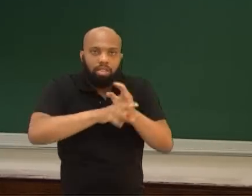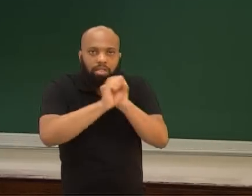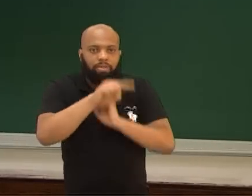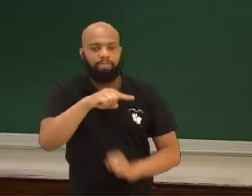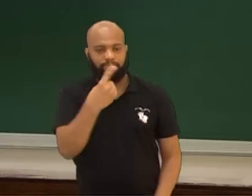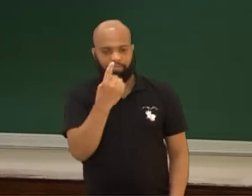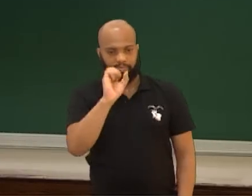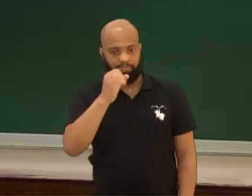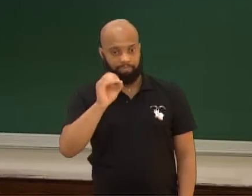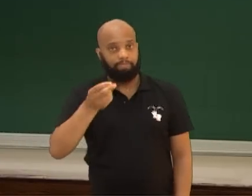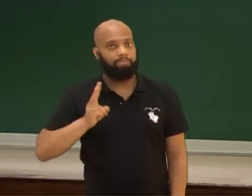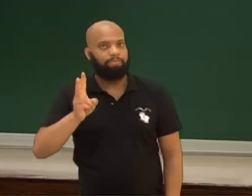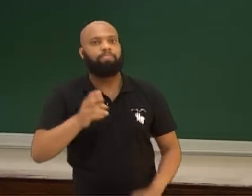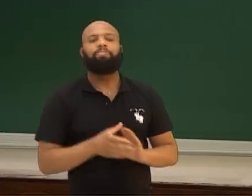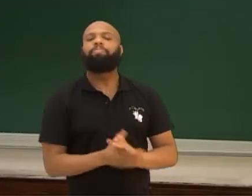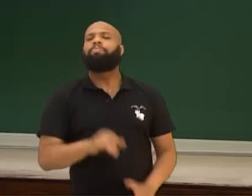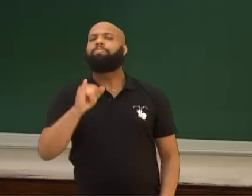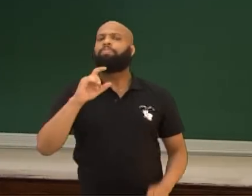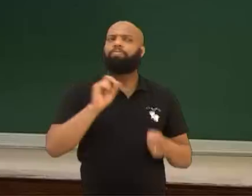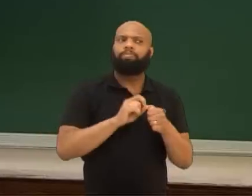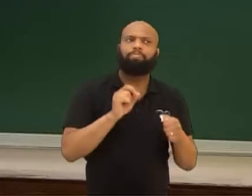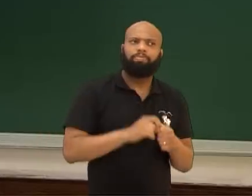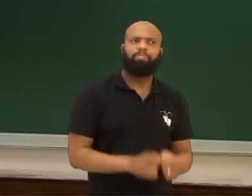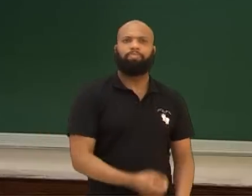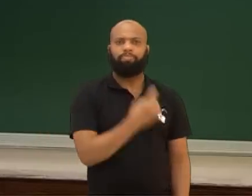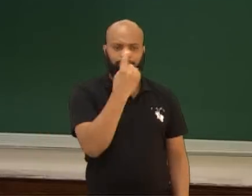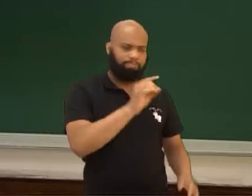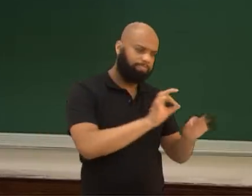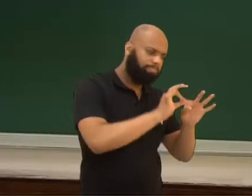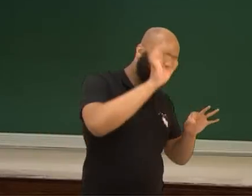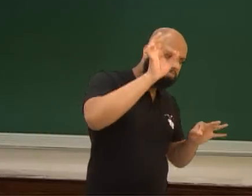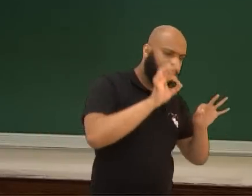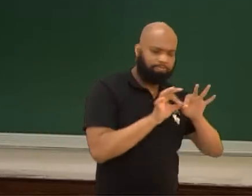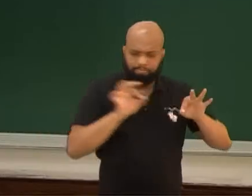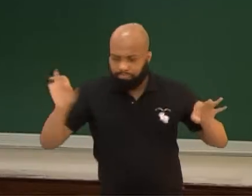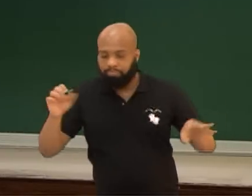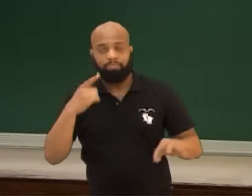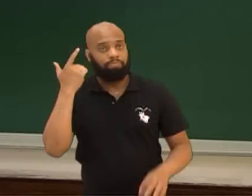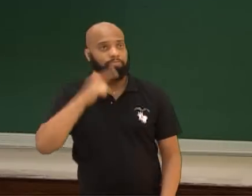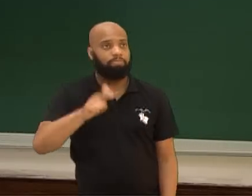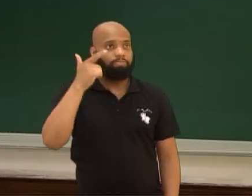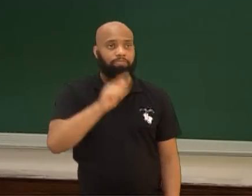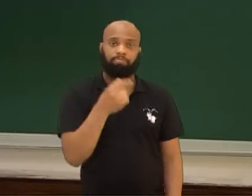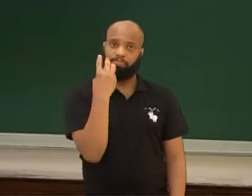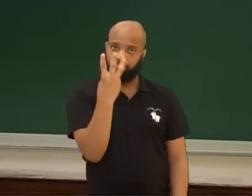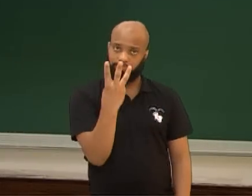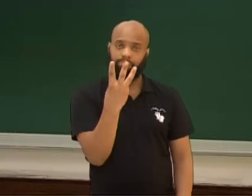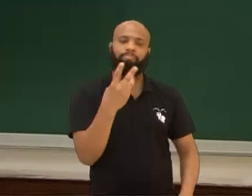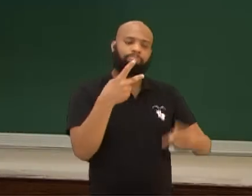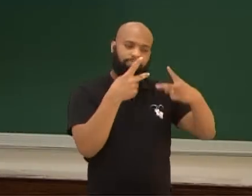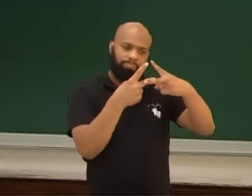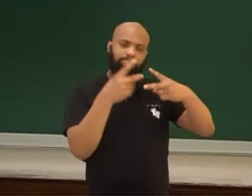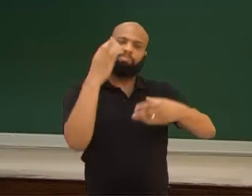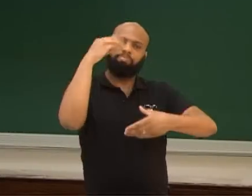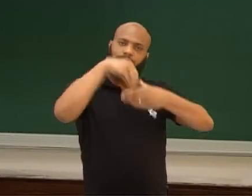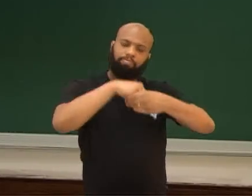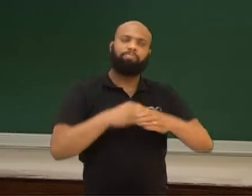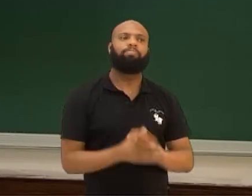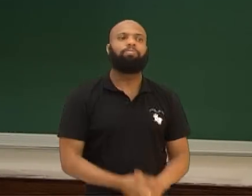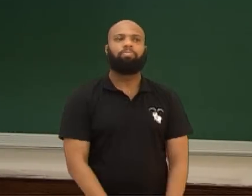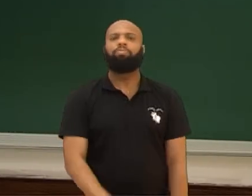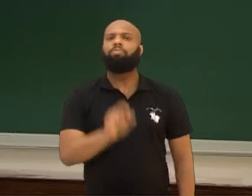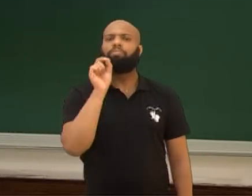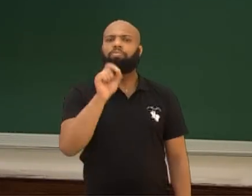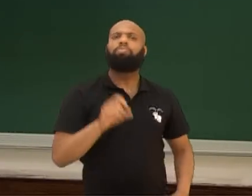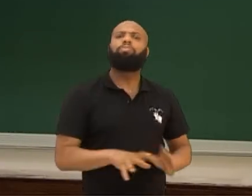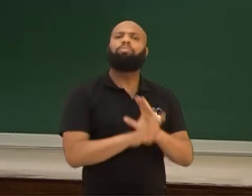180. Então, quando eu tracei de um vértice as diagonais, eu obtive 3 triângulos. Então, quanto que